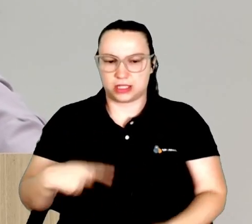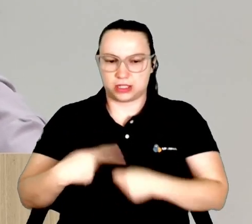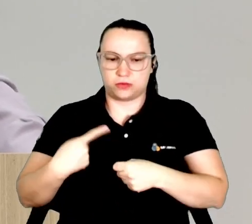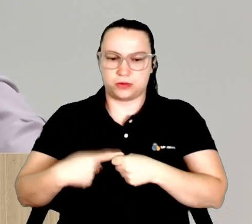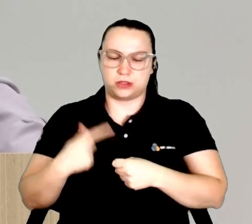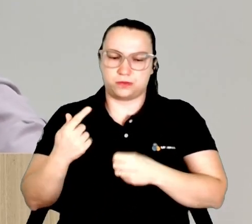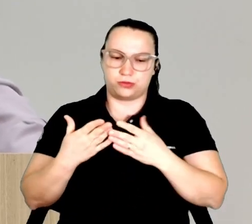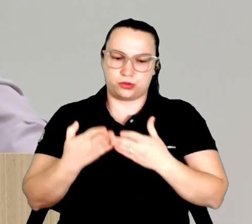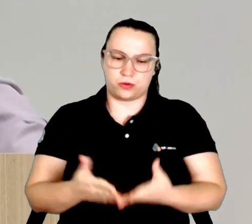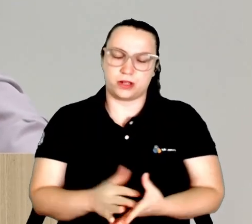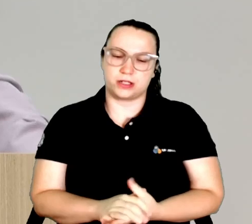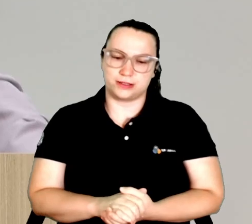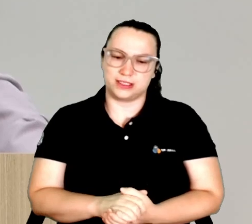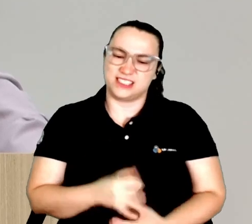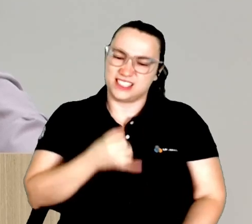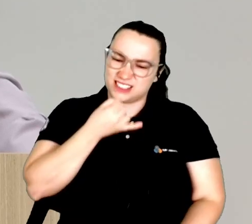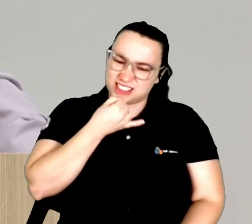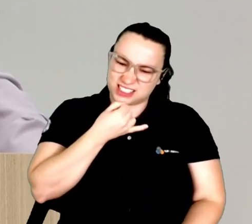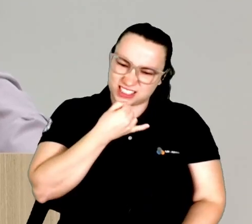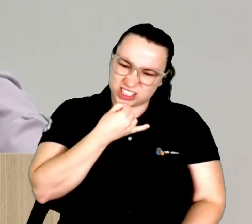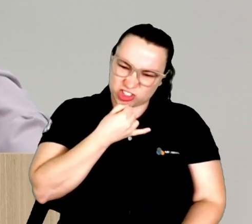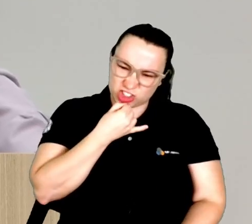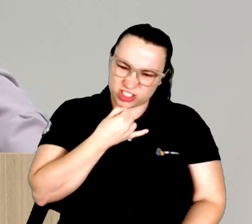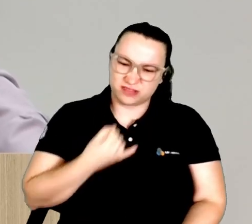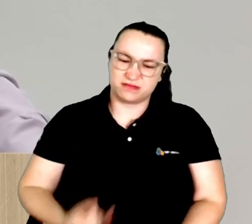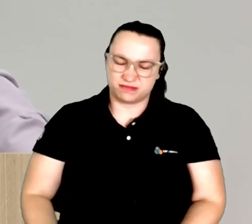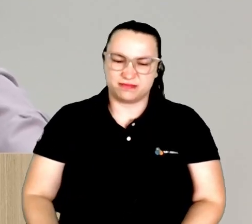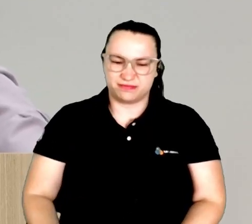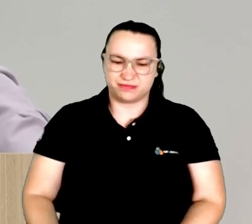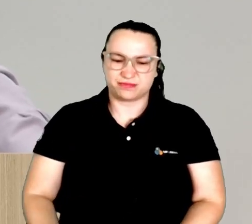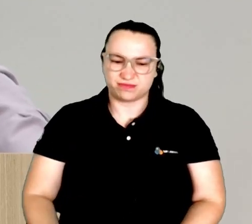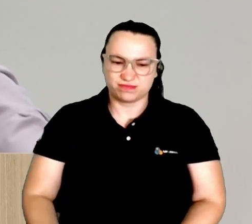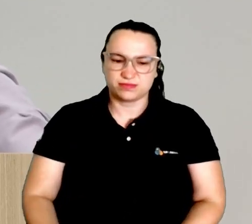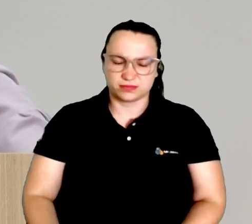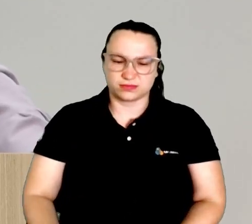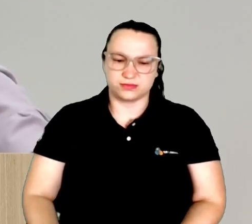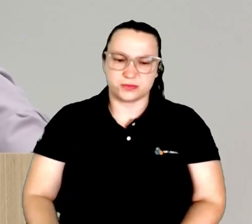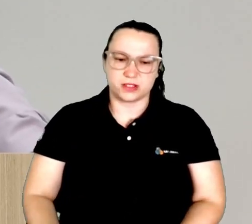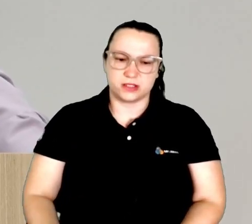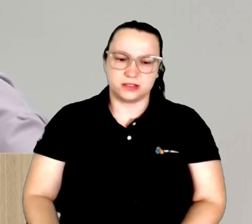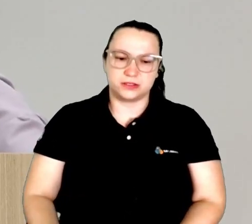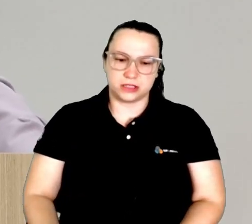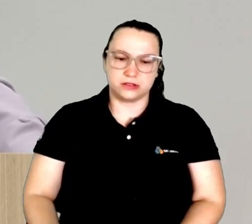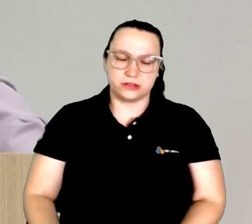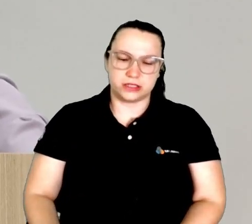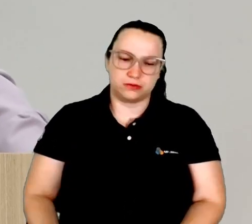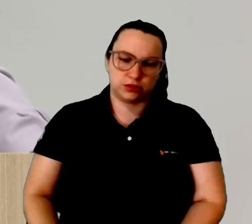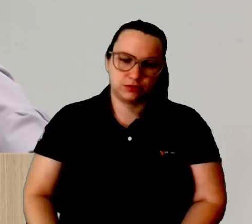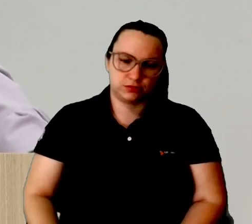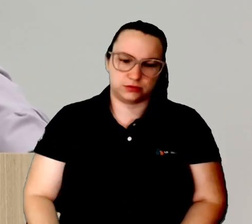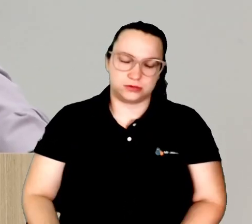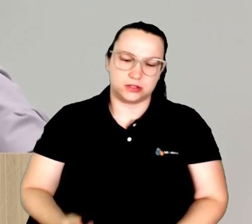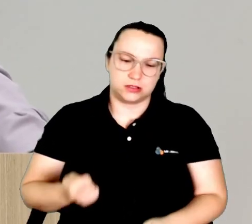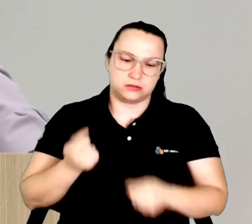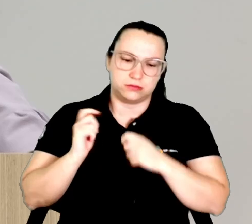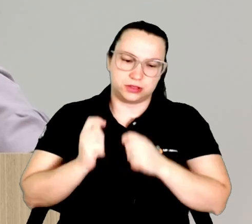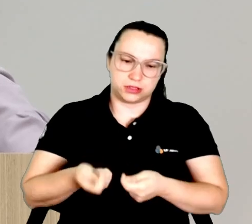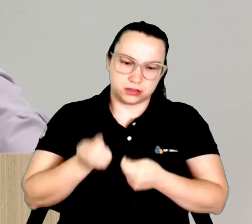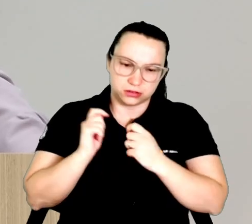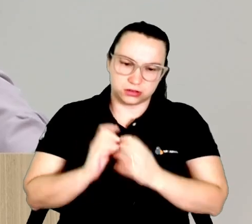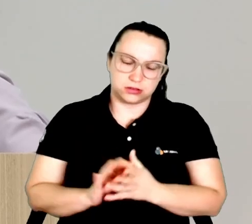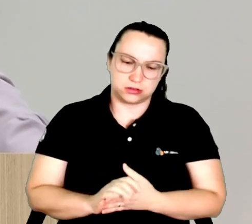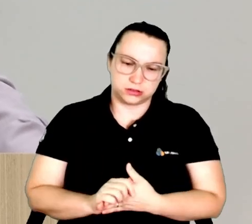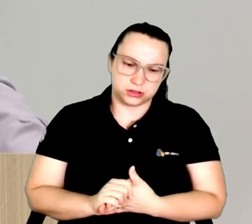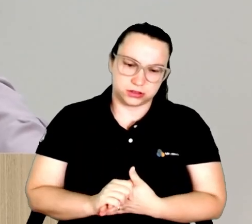Então, fico triste, vejo aí, quando você fala de investimentos para os pescadores, que não